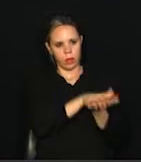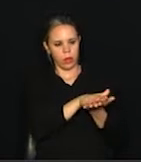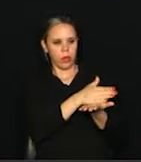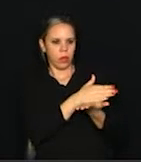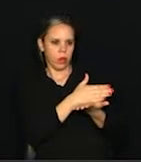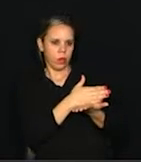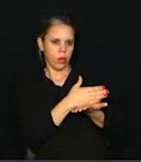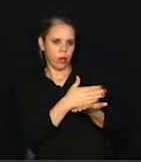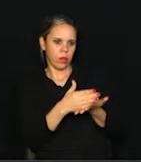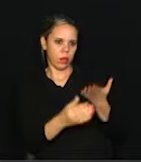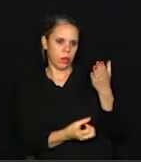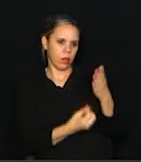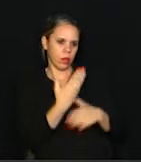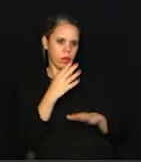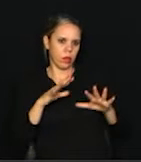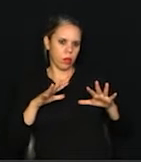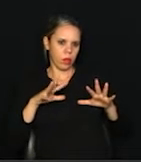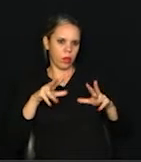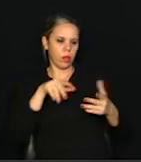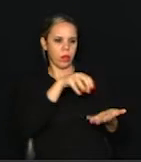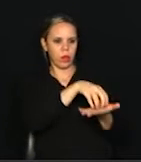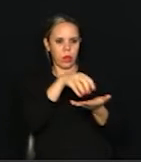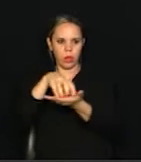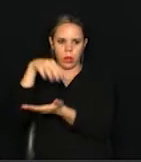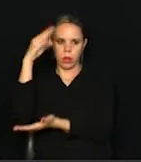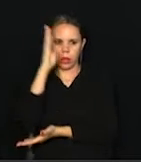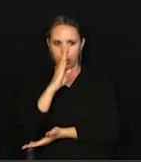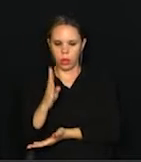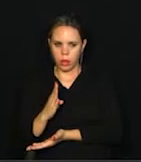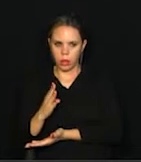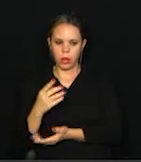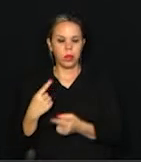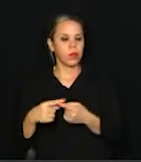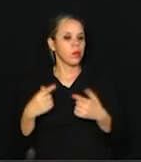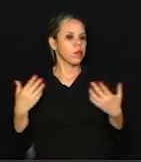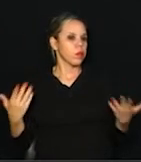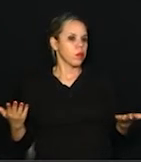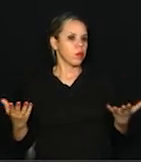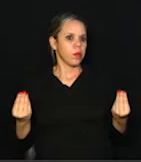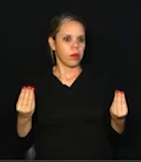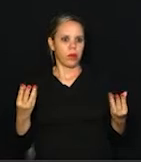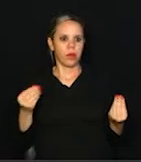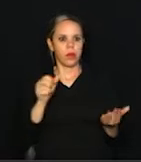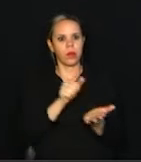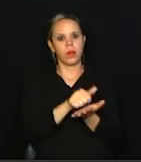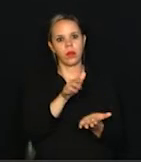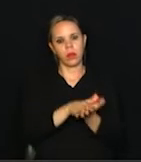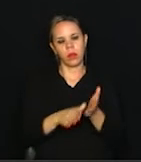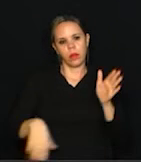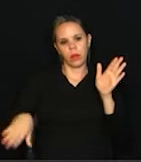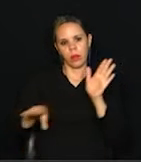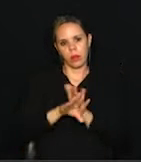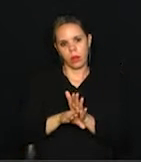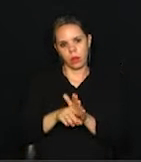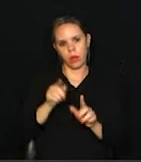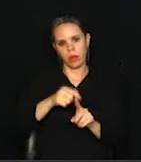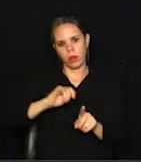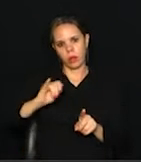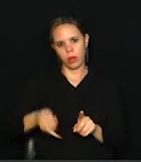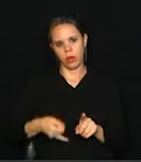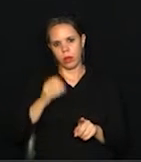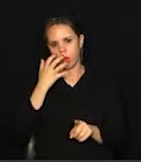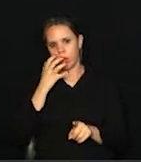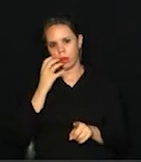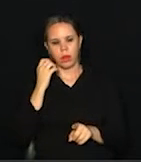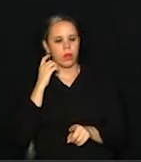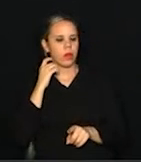começaram a acontecer em todos os órgãos do Brasil, motivo pelo qual muitas multas começaram a chegar em janeiro,